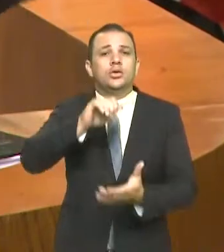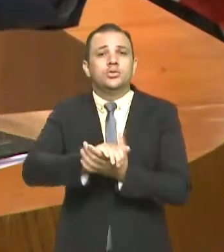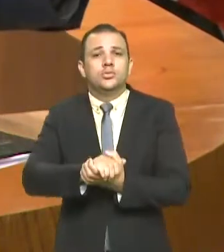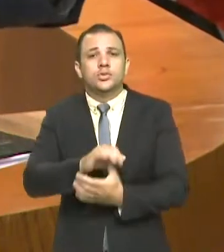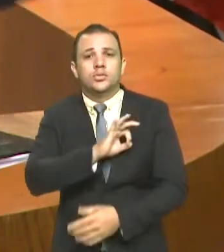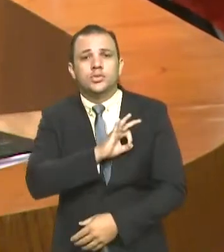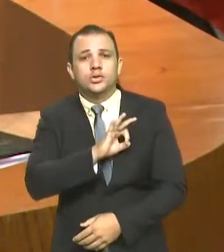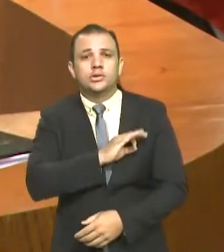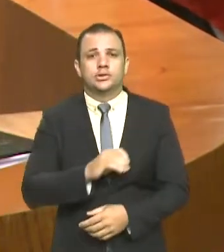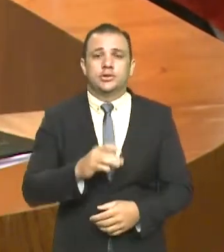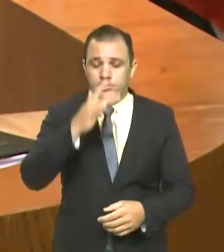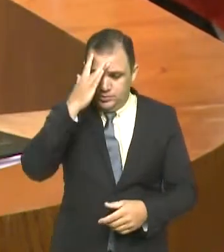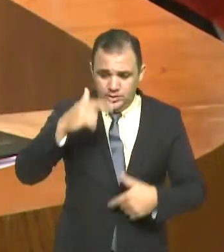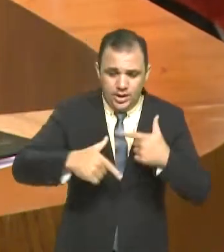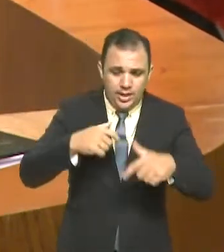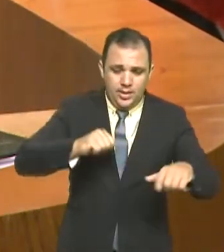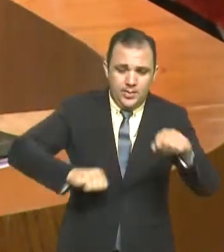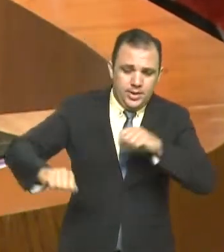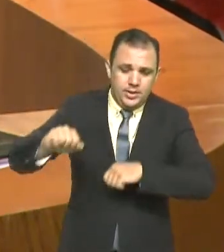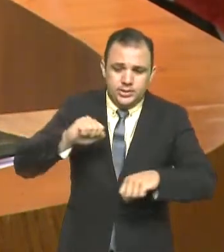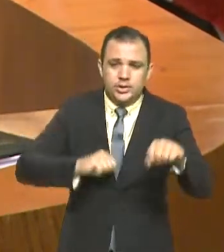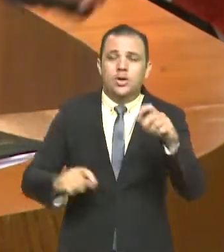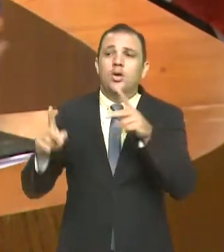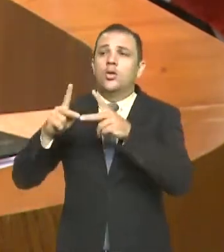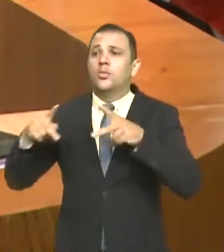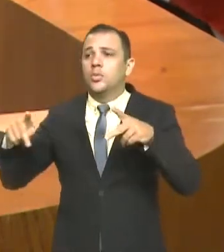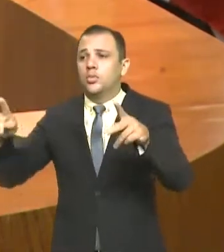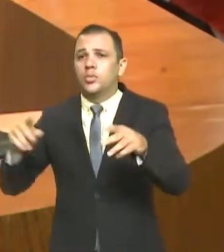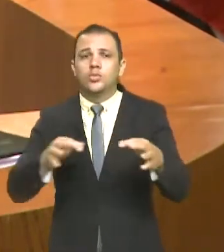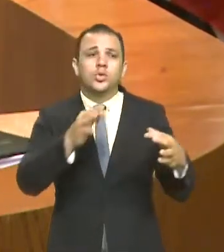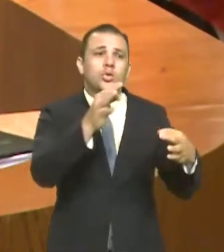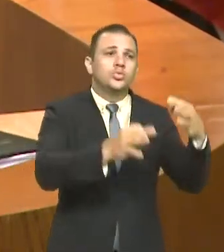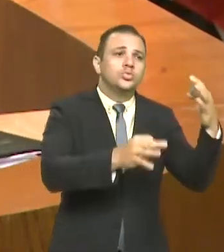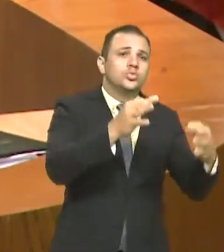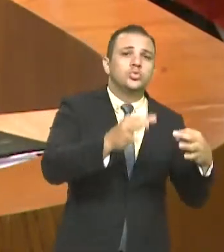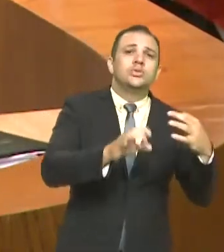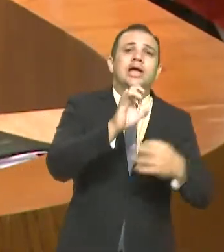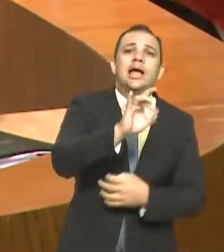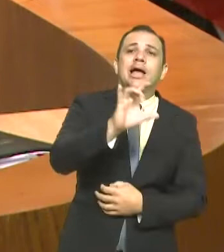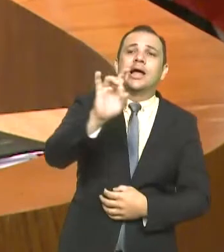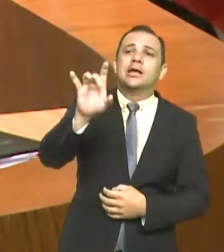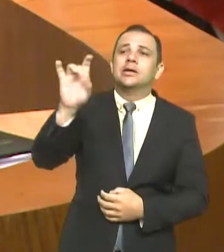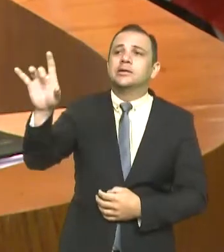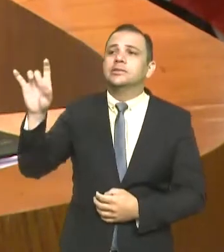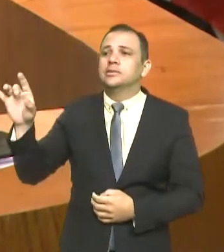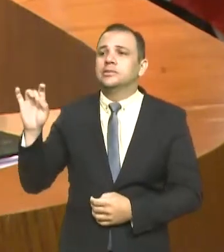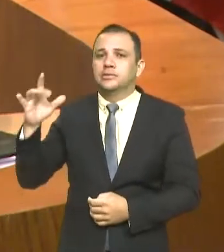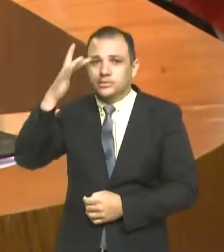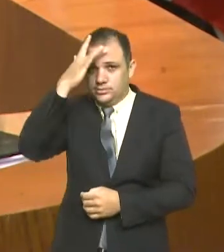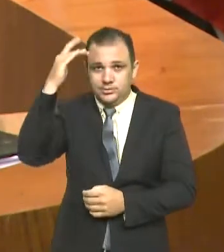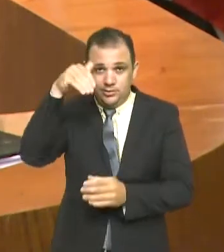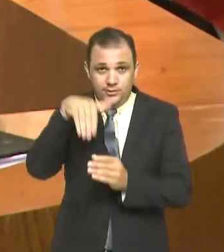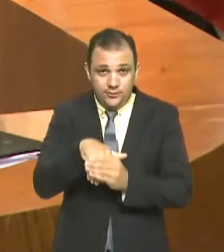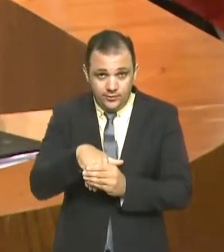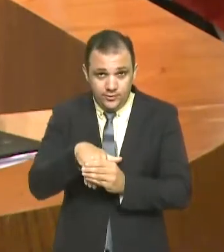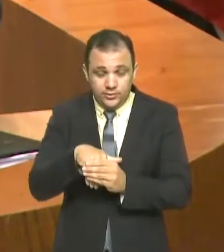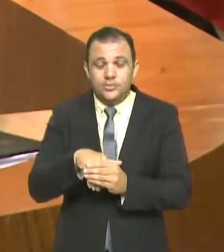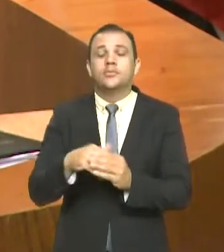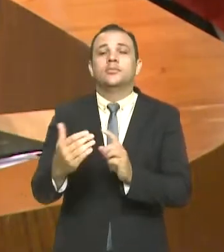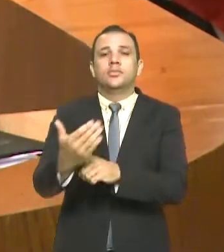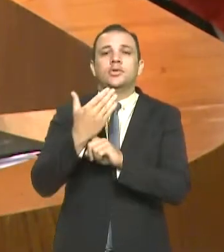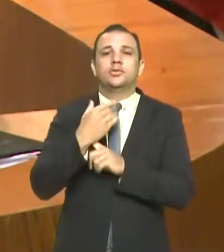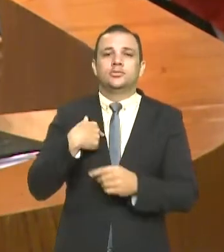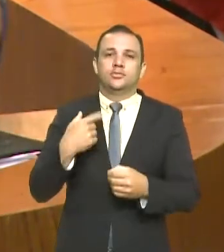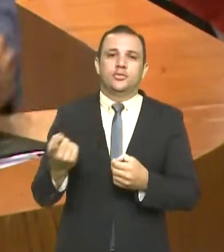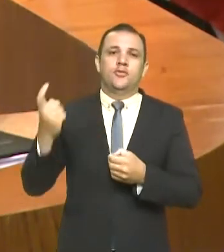ao zelador, ao promotor, ao juiz, a cada voto que contribuiu para que eu voltasse para cá.